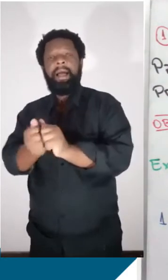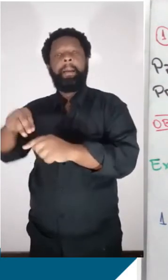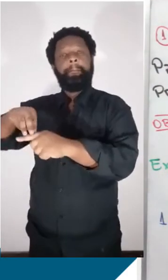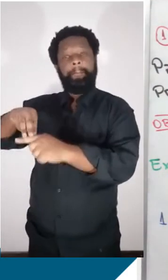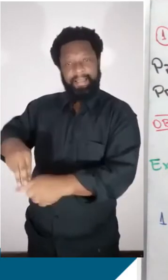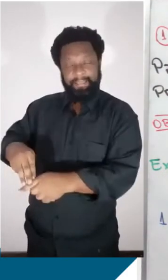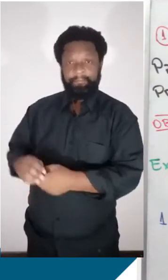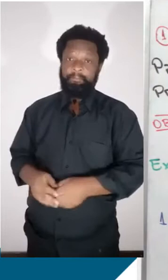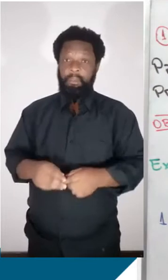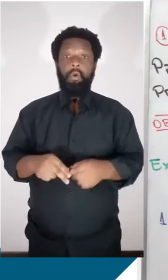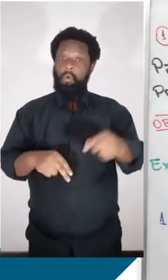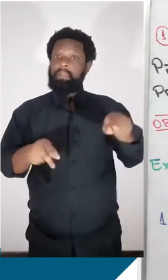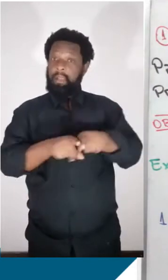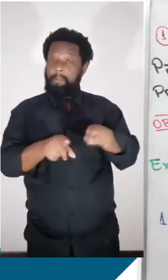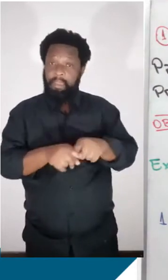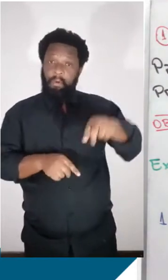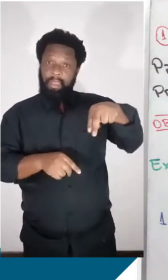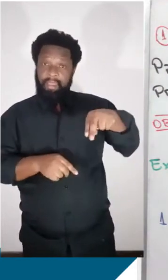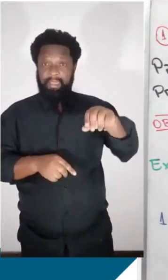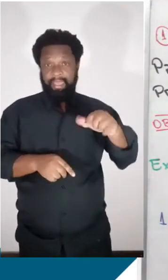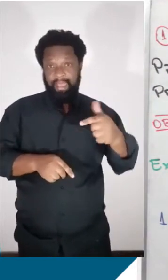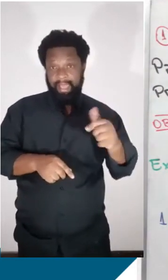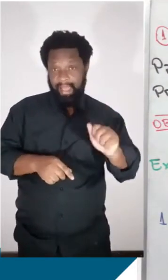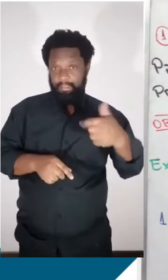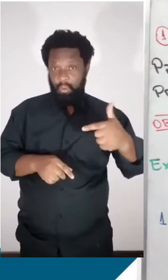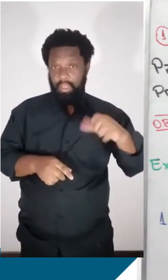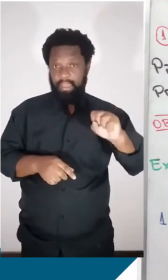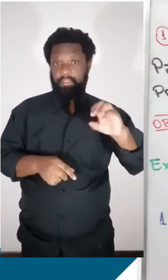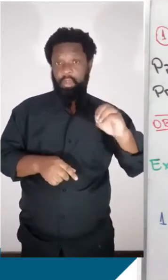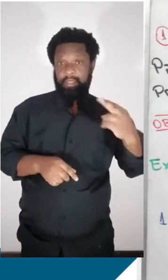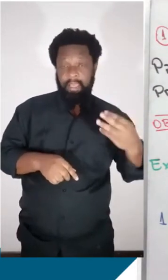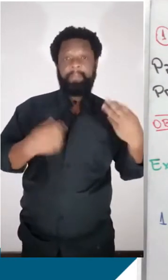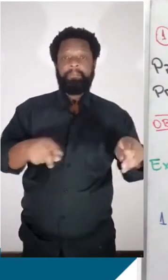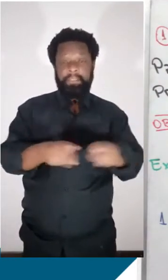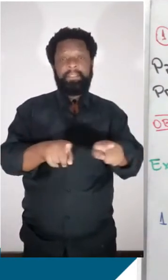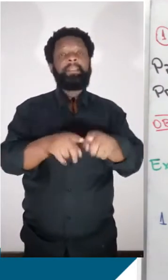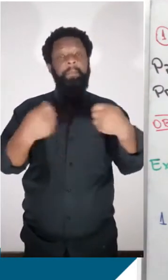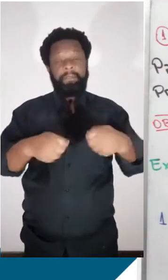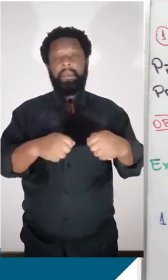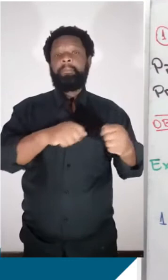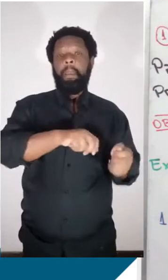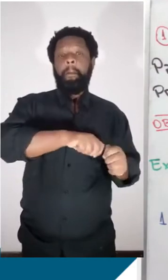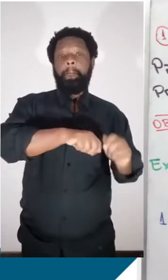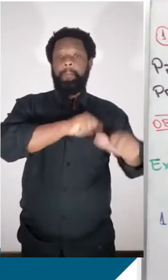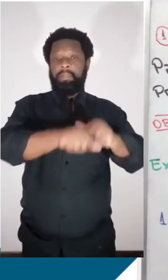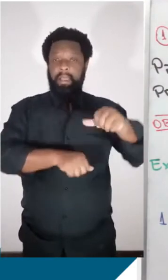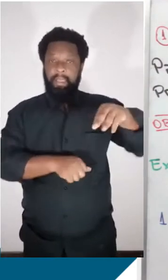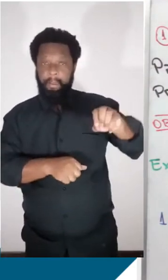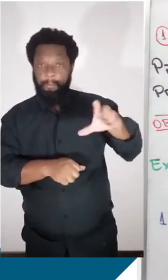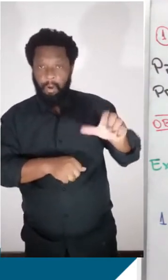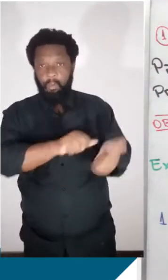Repara que o Na2SiO3 também quero saber em grama. Logo, eu tenho que mudar mol por massa. Eu preciso